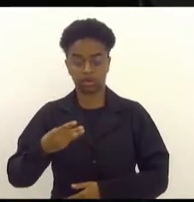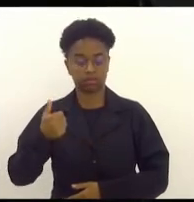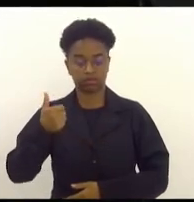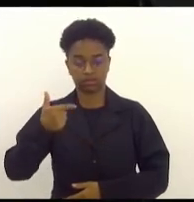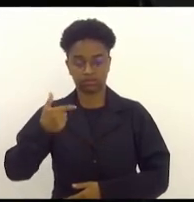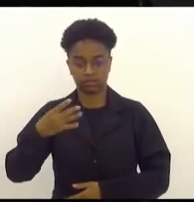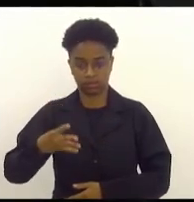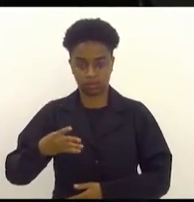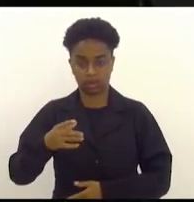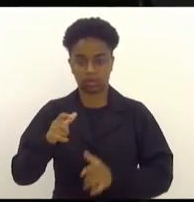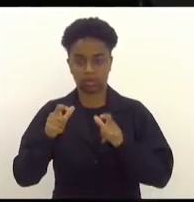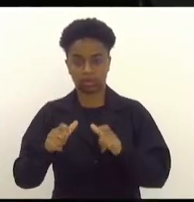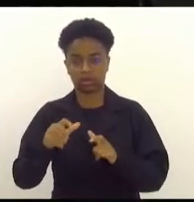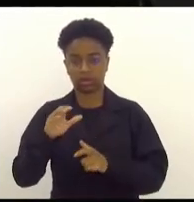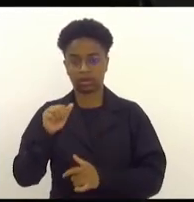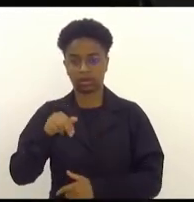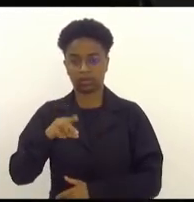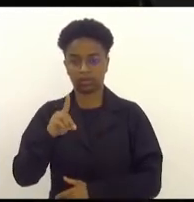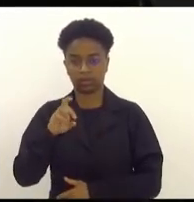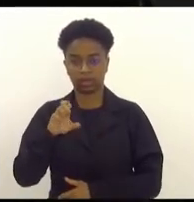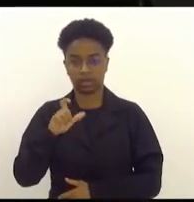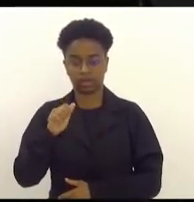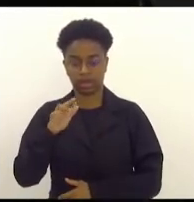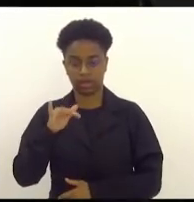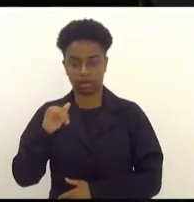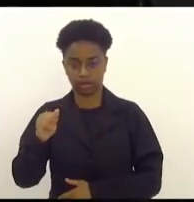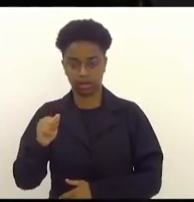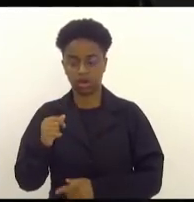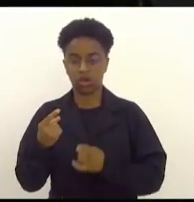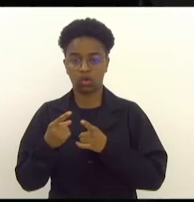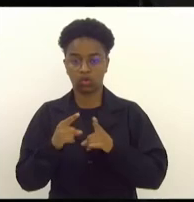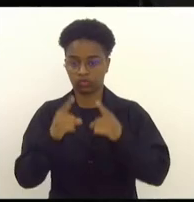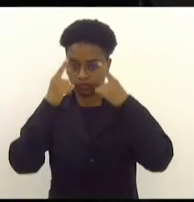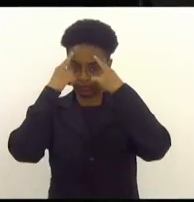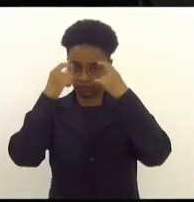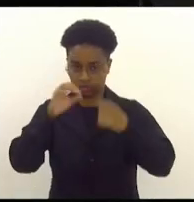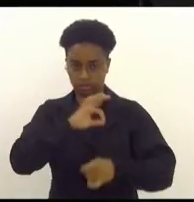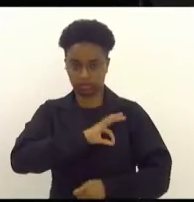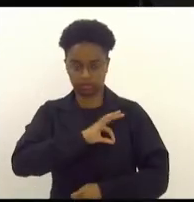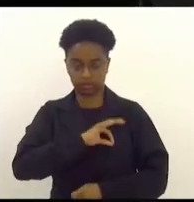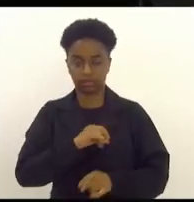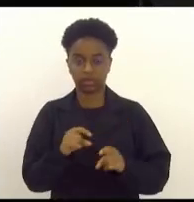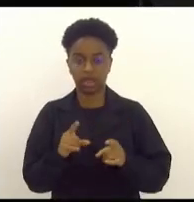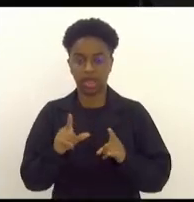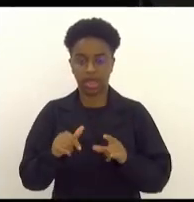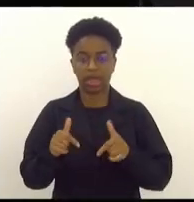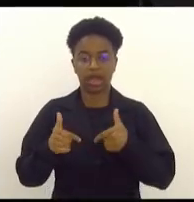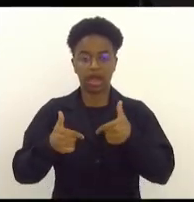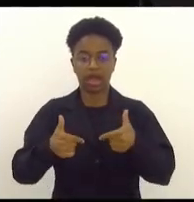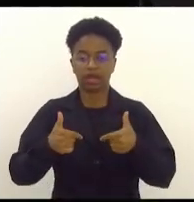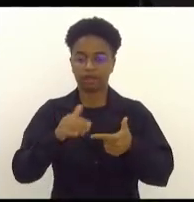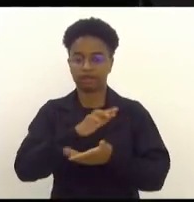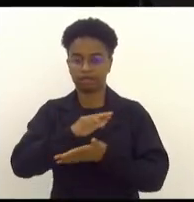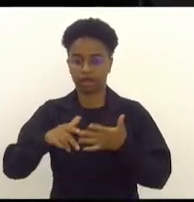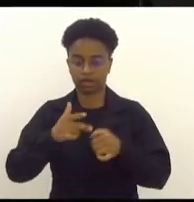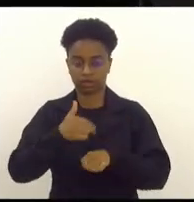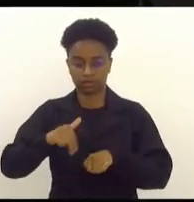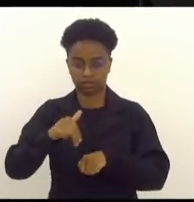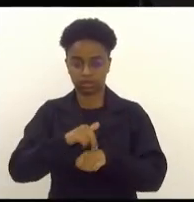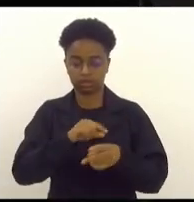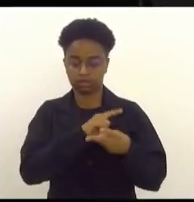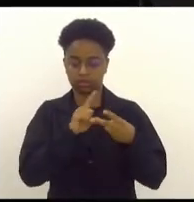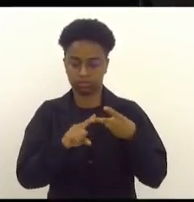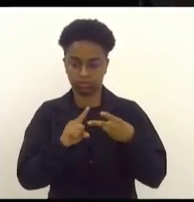estado que é um conjunto de Atos a nível nacional e o assassinato